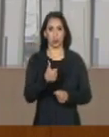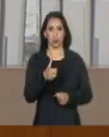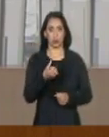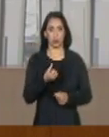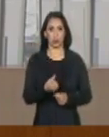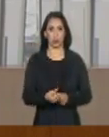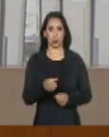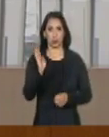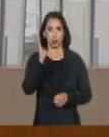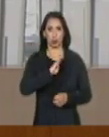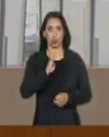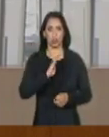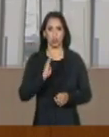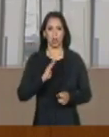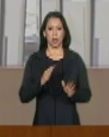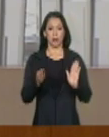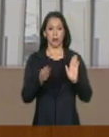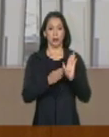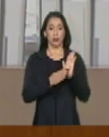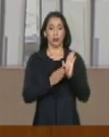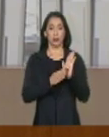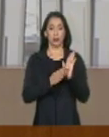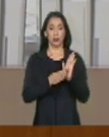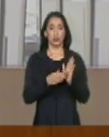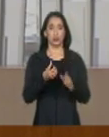Brasil registrou